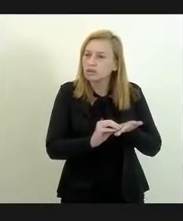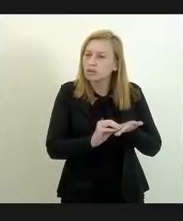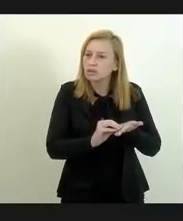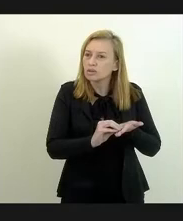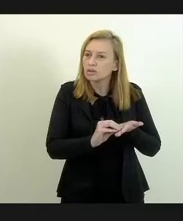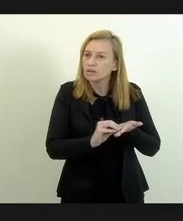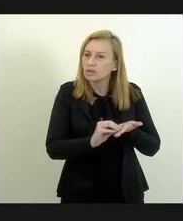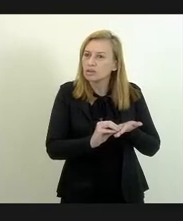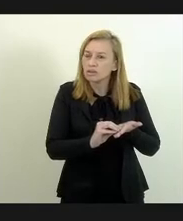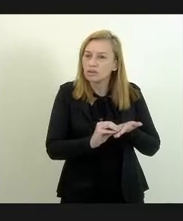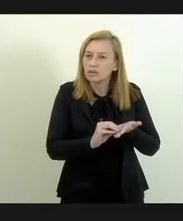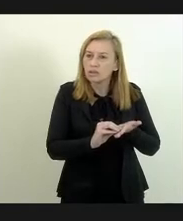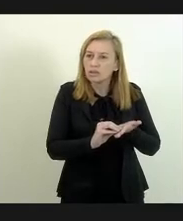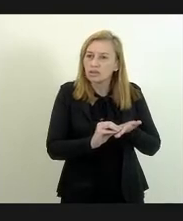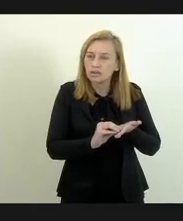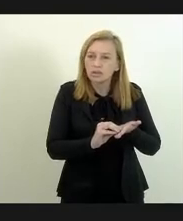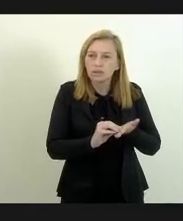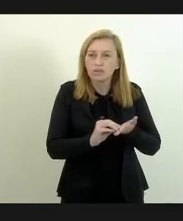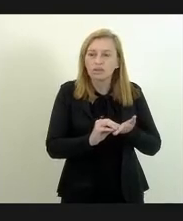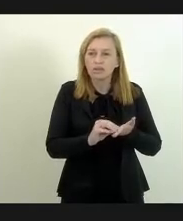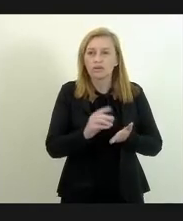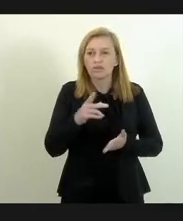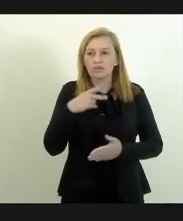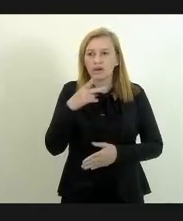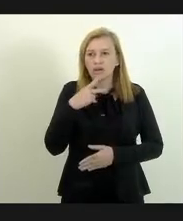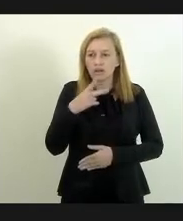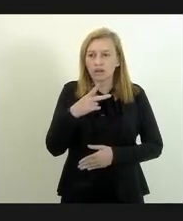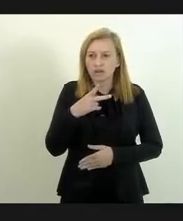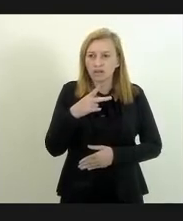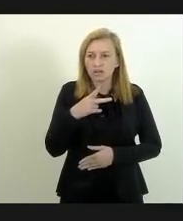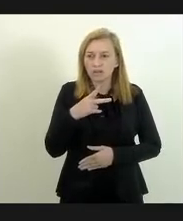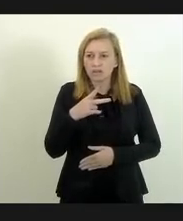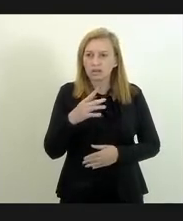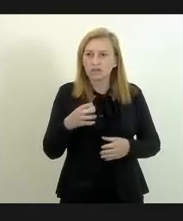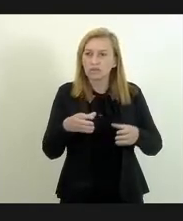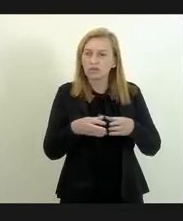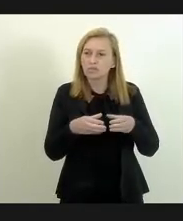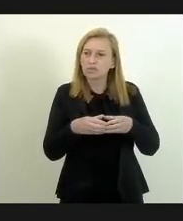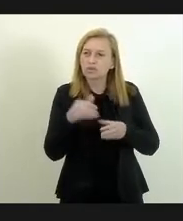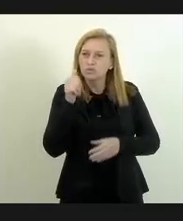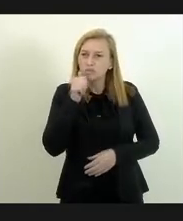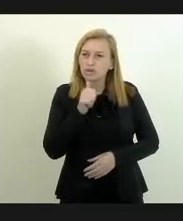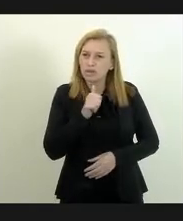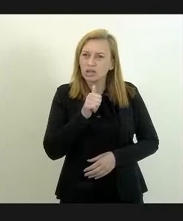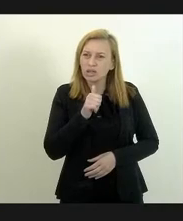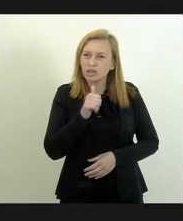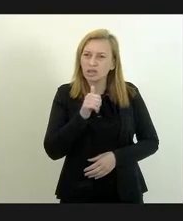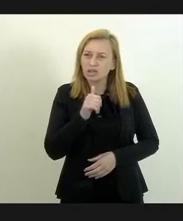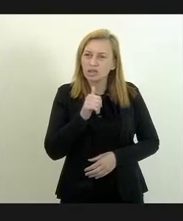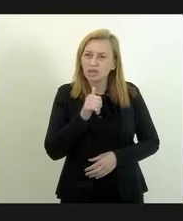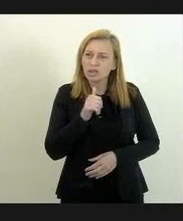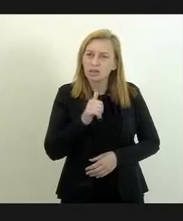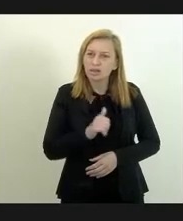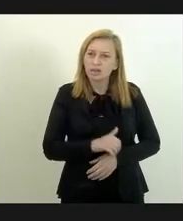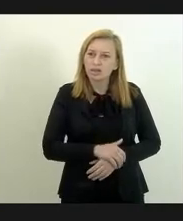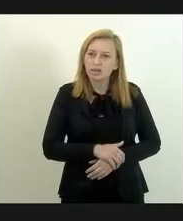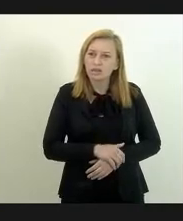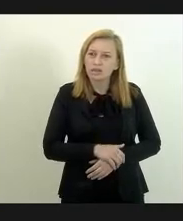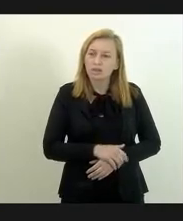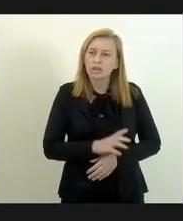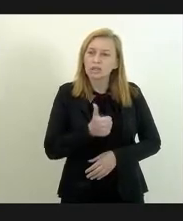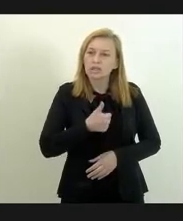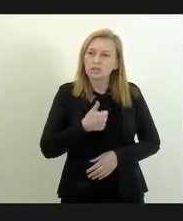Eu teria que estar dando parecer pela Comissão de Mulheres, não sei quem deu, mas me desculpa.